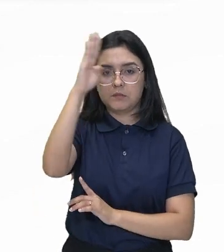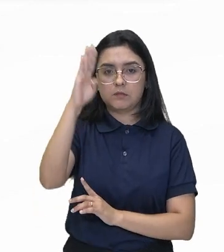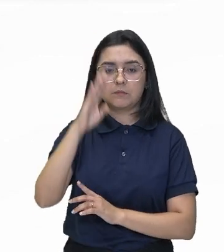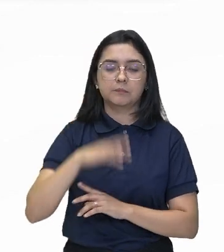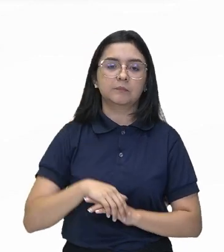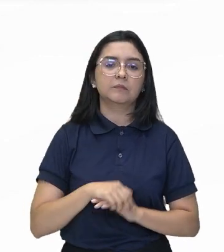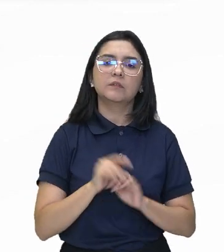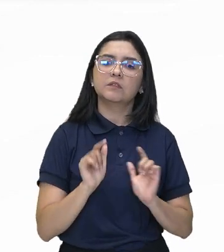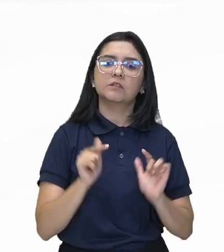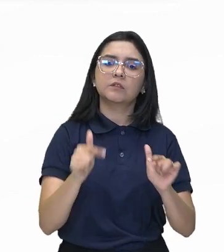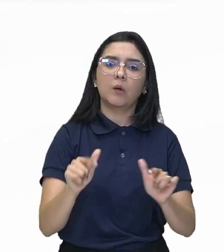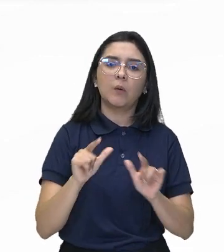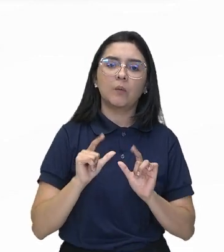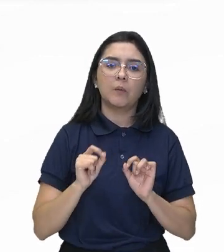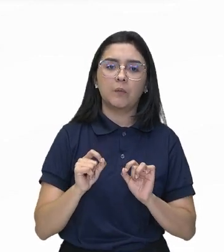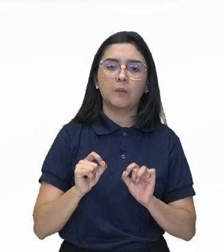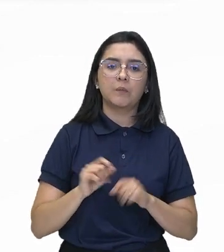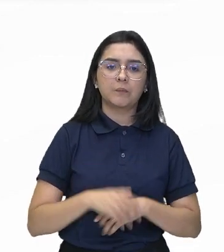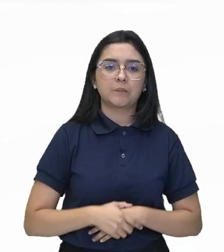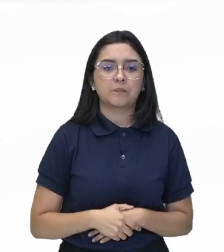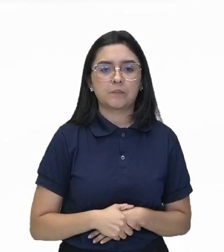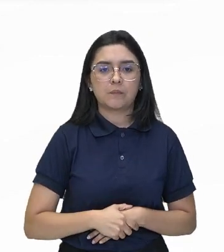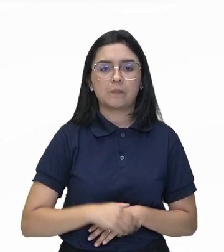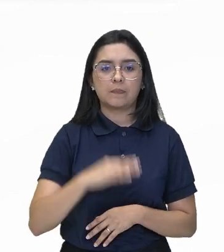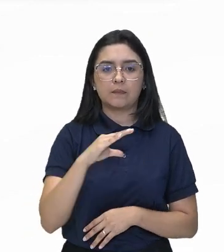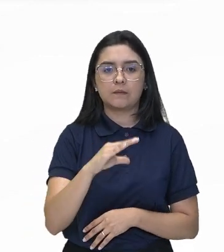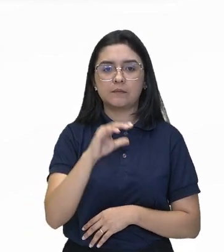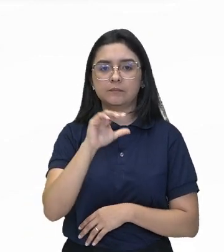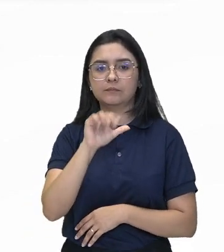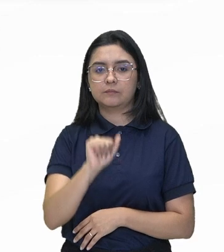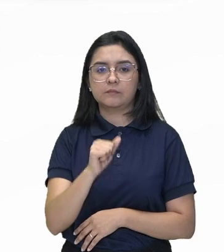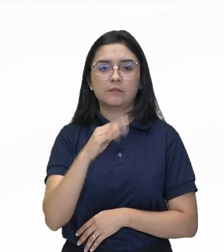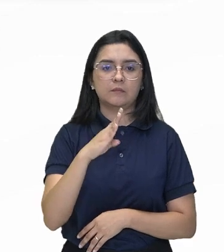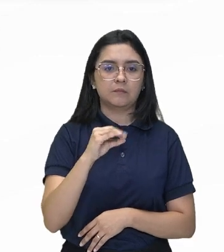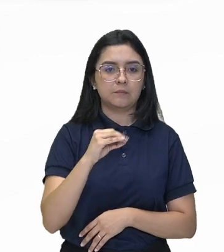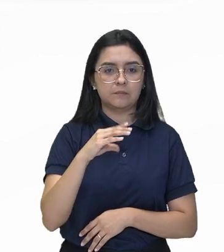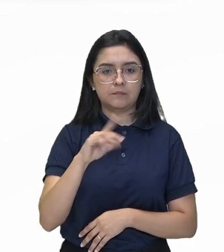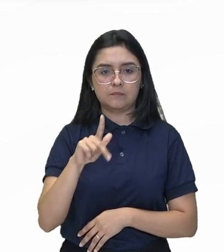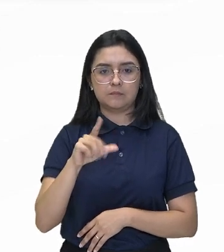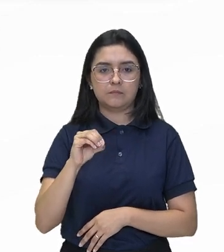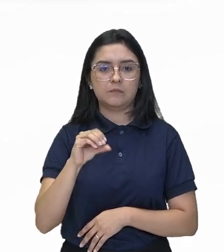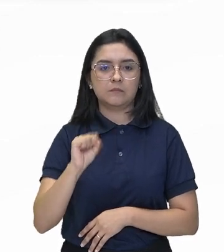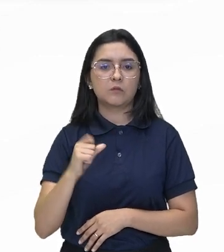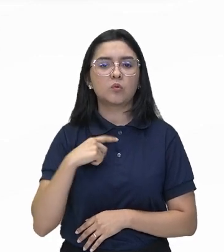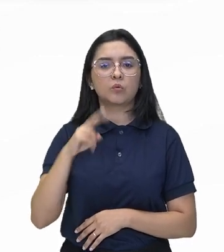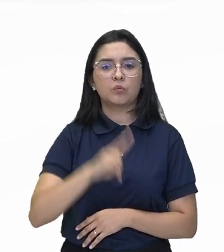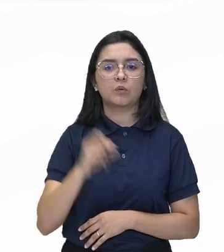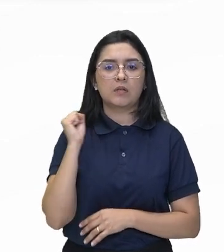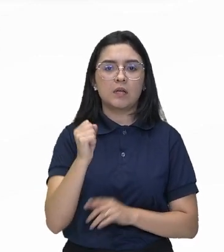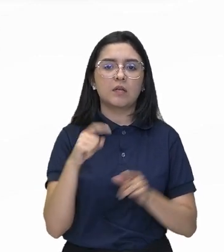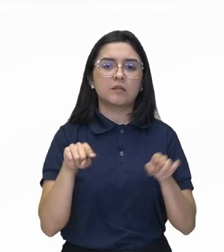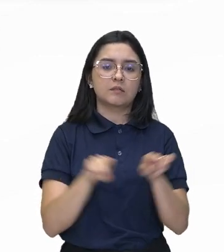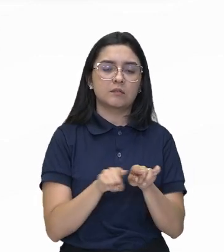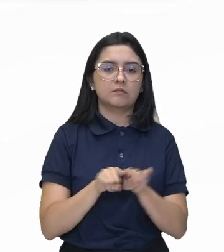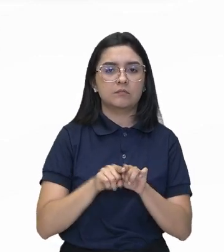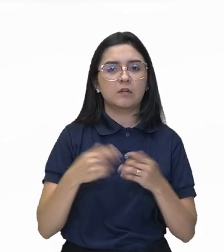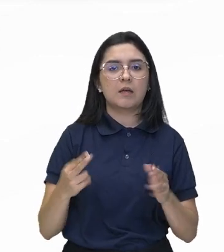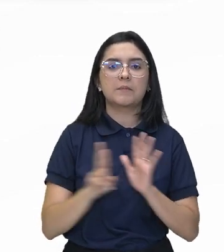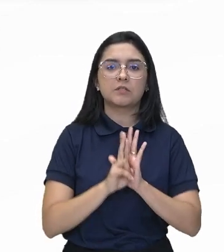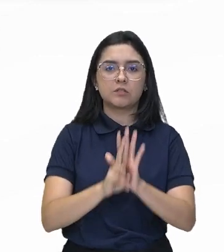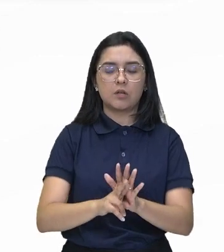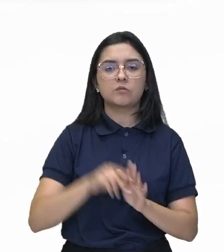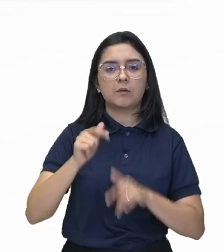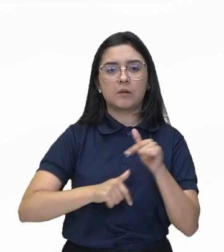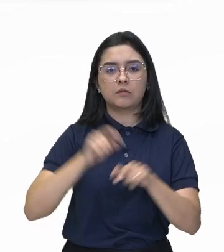principais dessa manifestação são os caboclos de lança, representados por trabalhadores rurais.